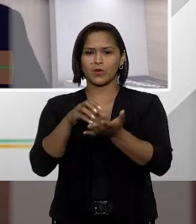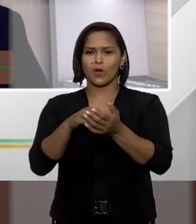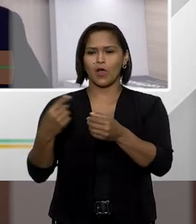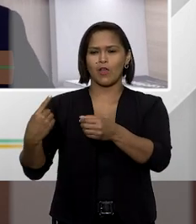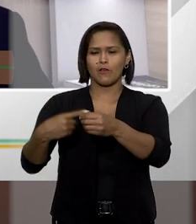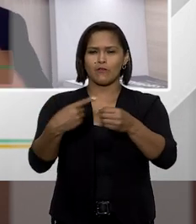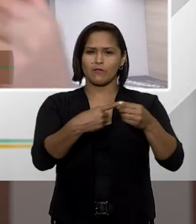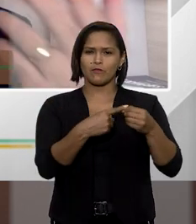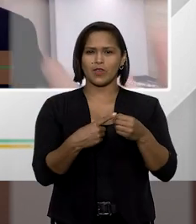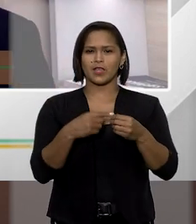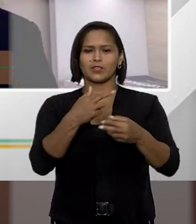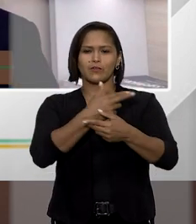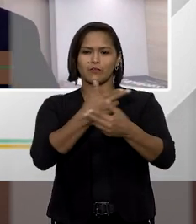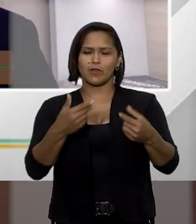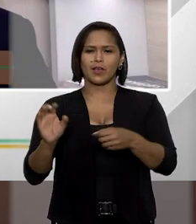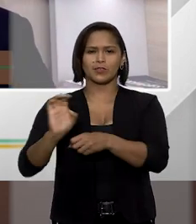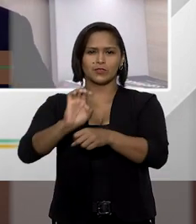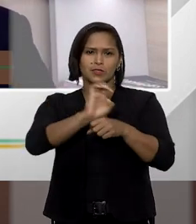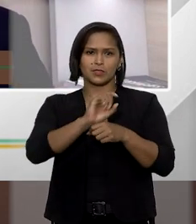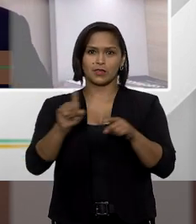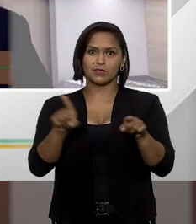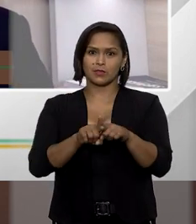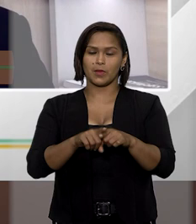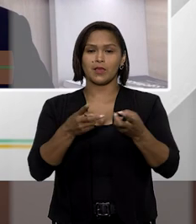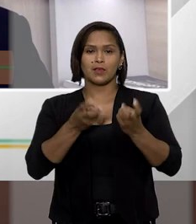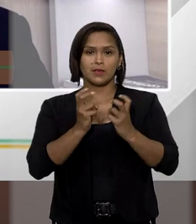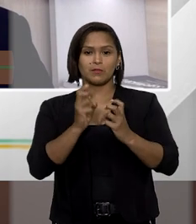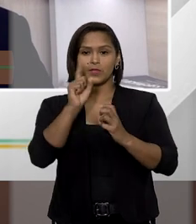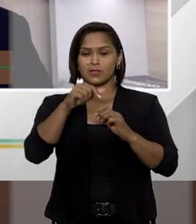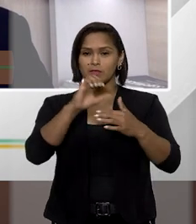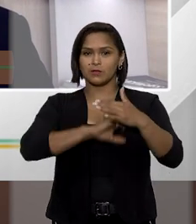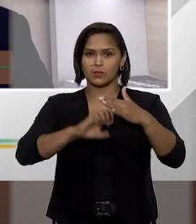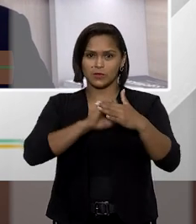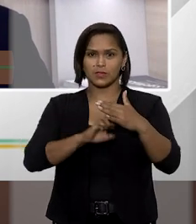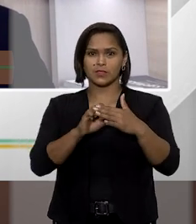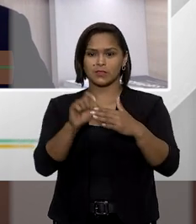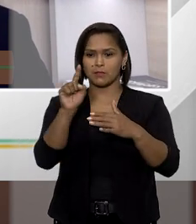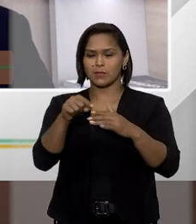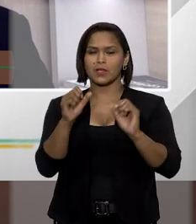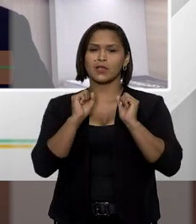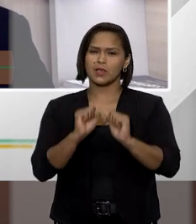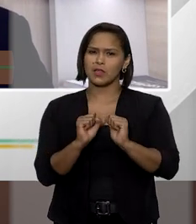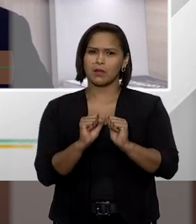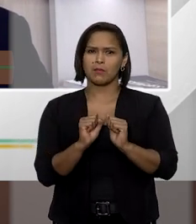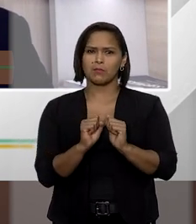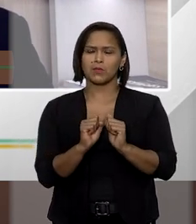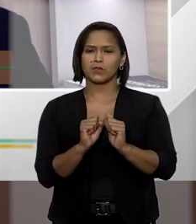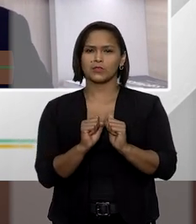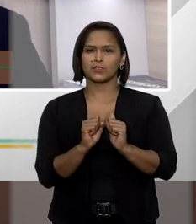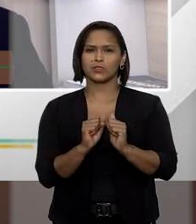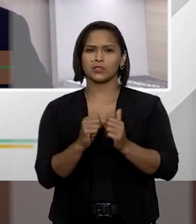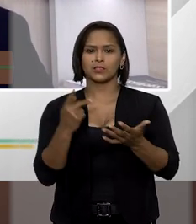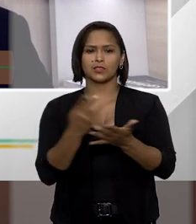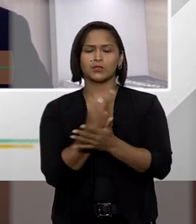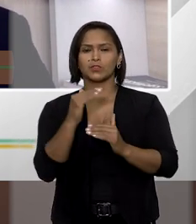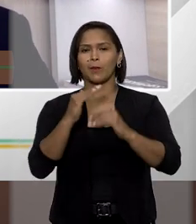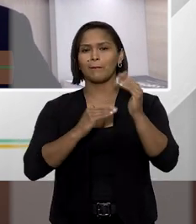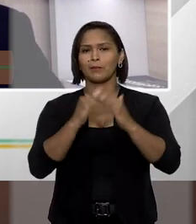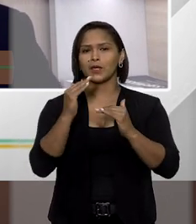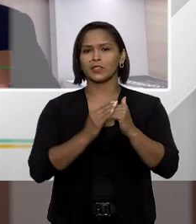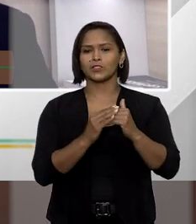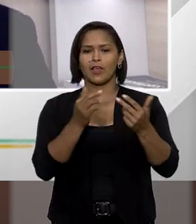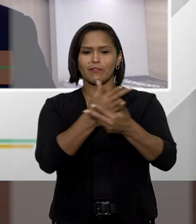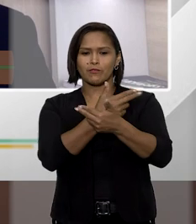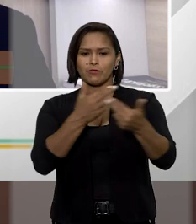diversos municípios, em diversos estados. E vejam, esta empresa pode não só praticar